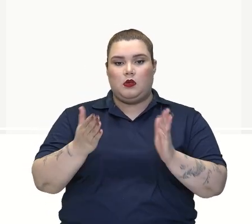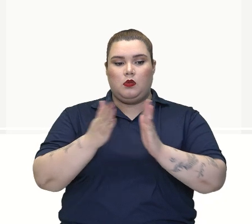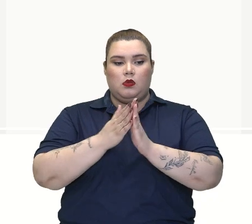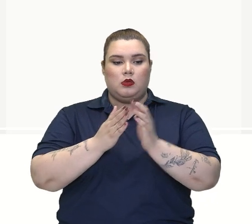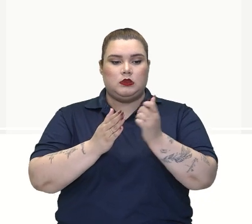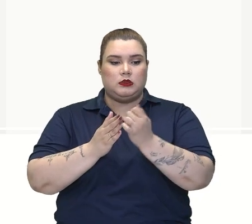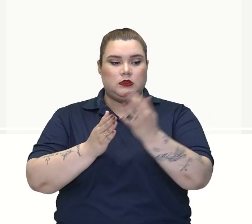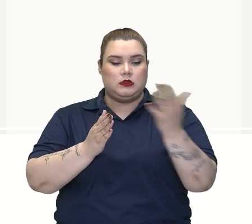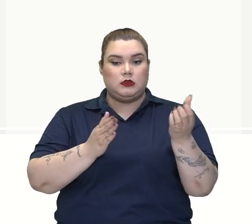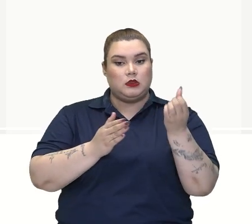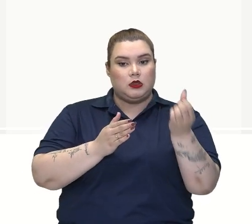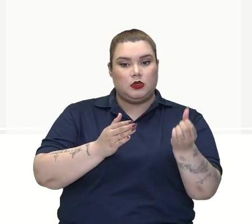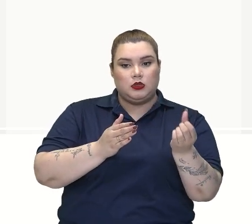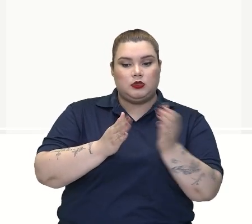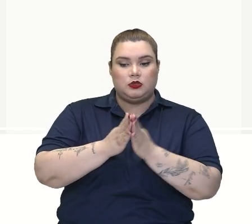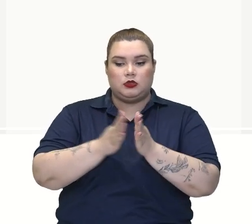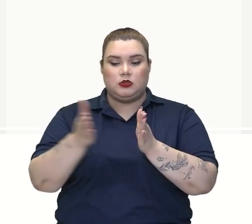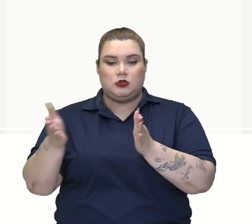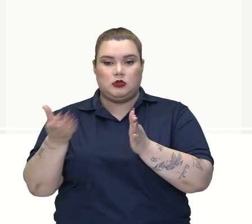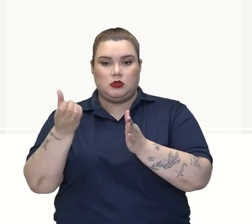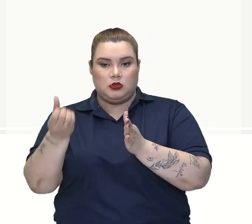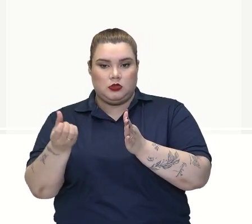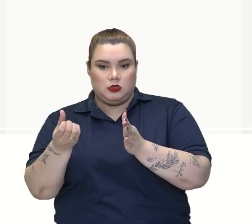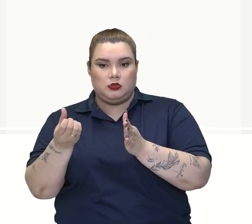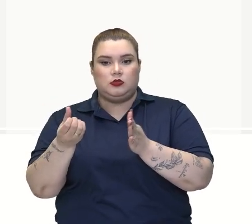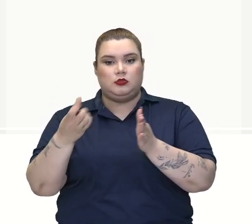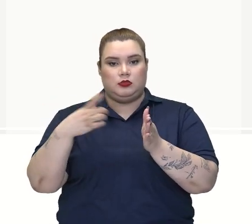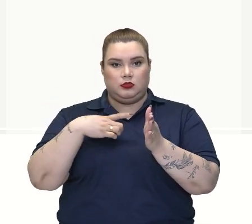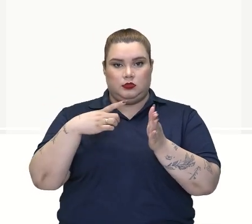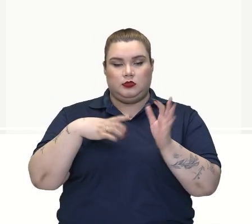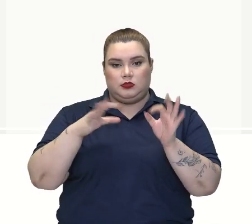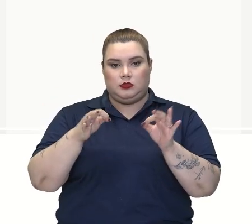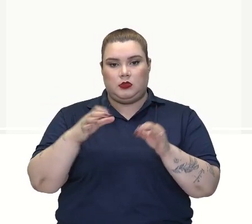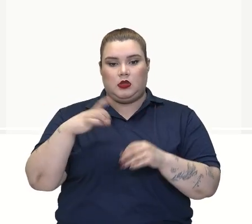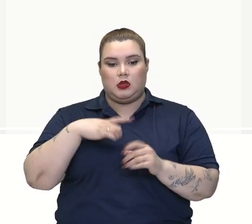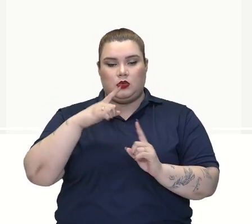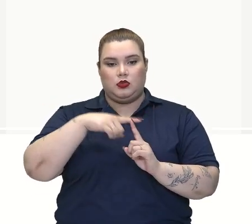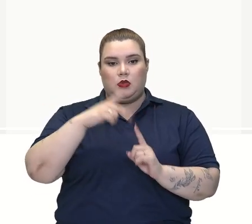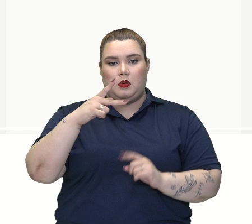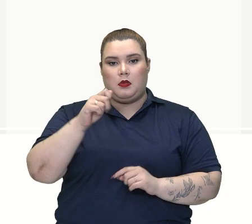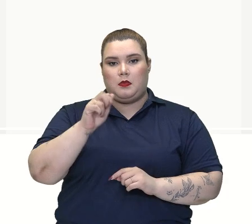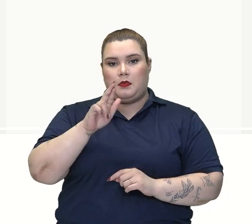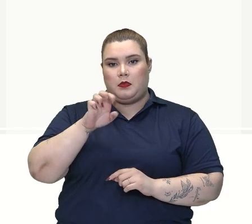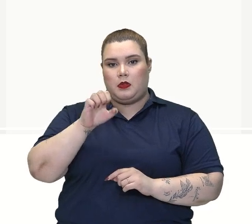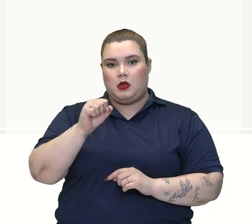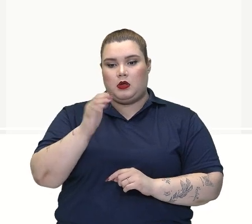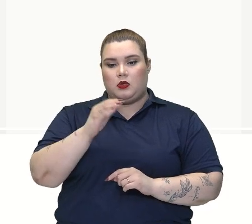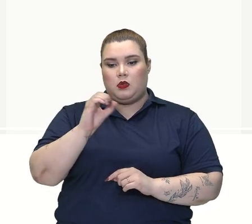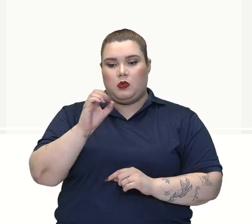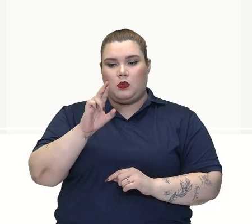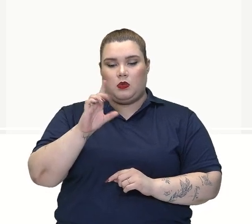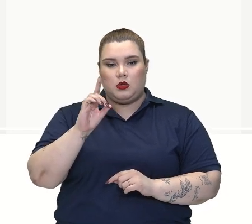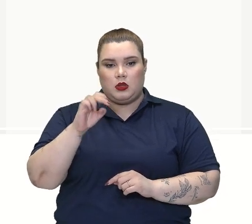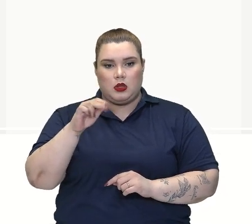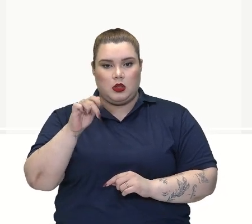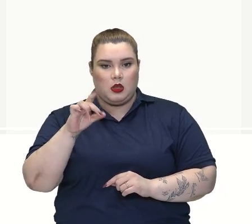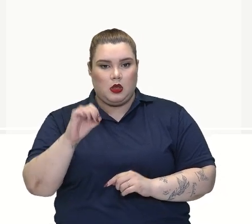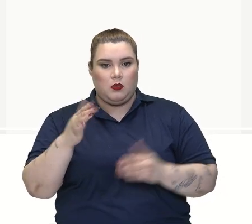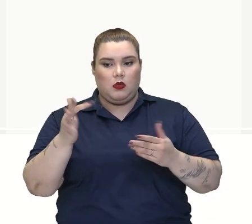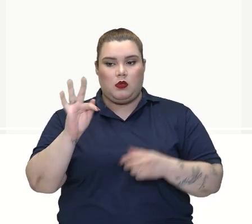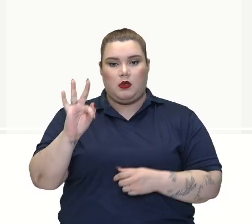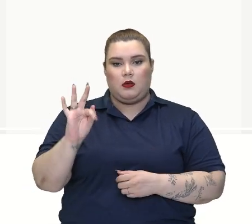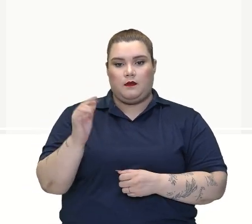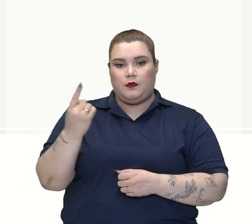contra 6 unidades para a esquerda, nós vamos ter os dois pares ordenados. Então o foco 1 e o foco 2 vão